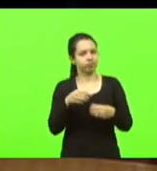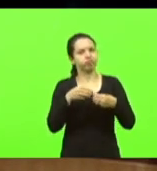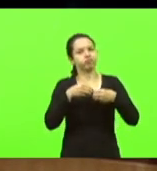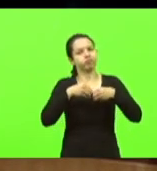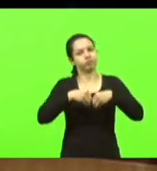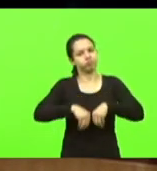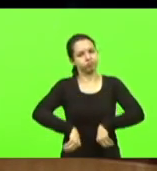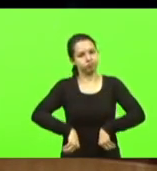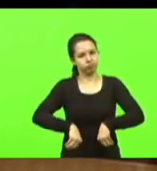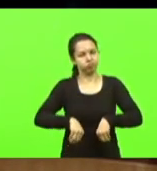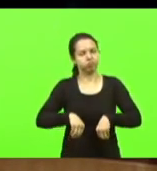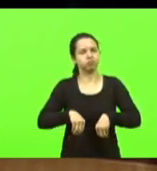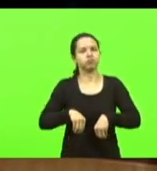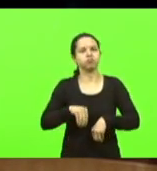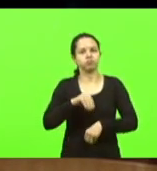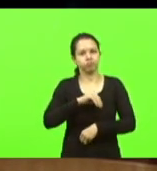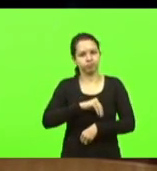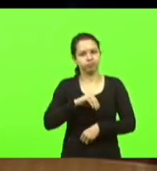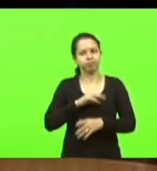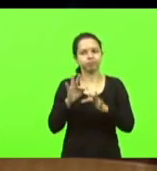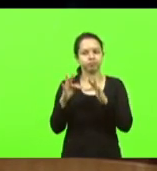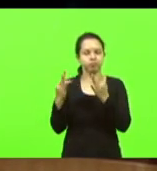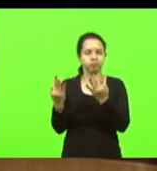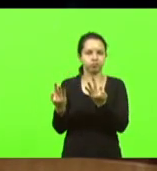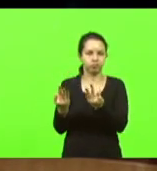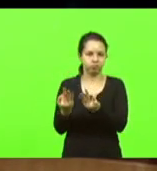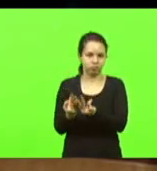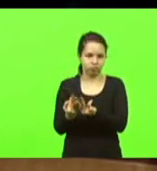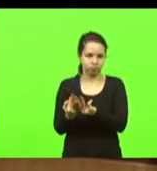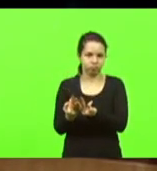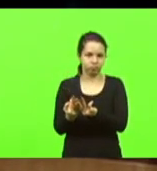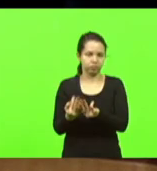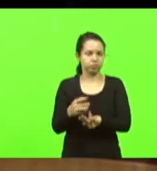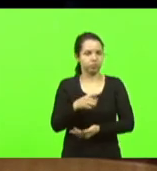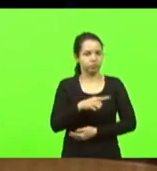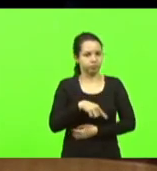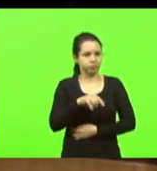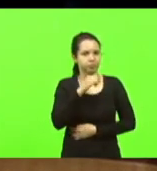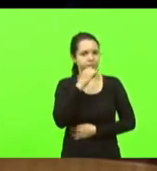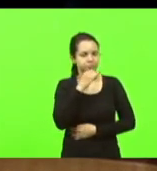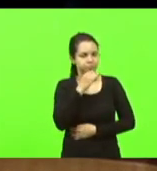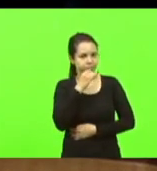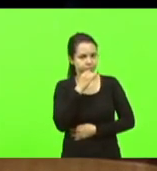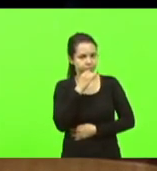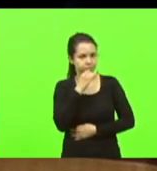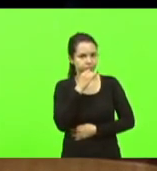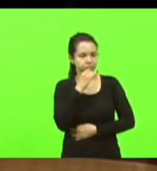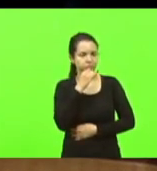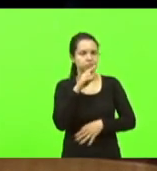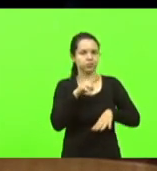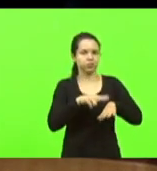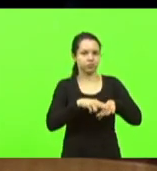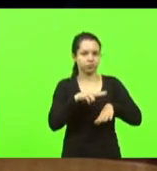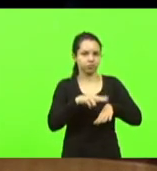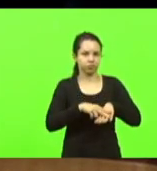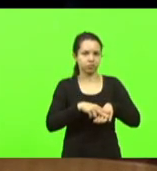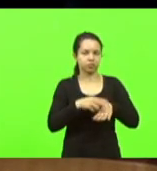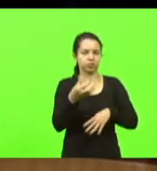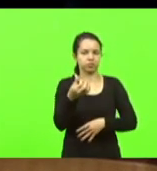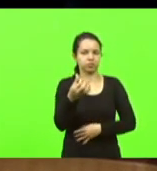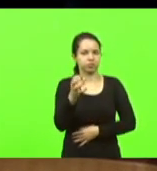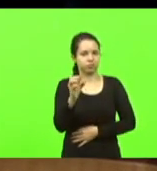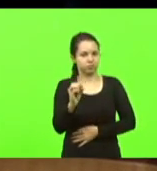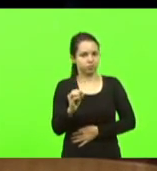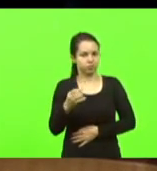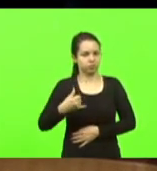para manter a renda familiar se a gente pegar como exemplo uma viúva de 60 anos que